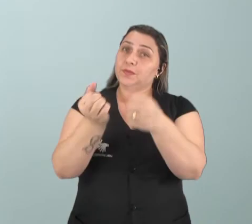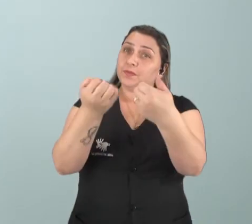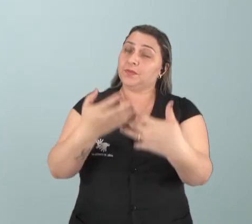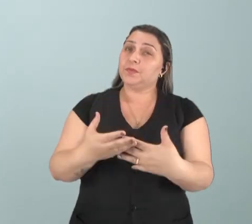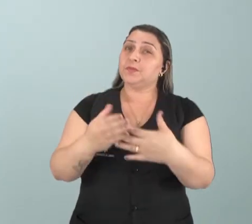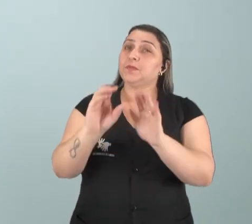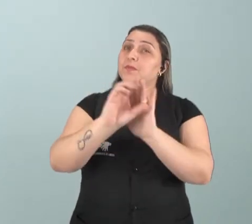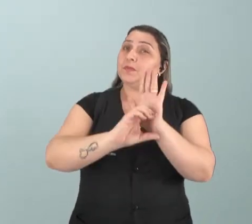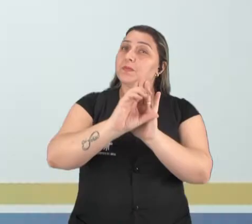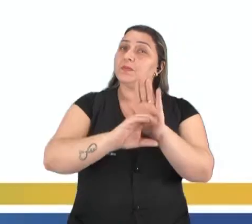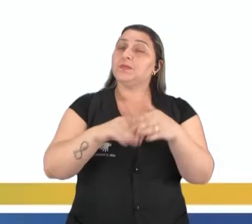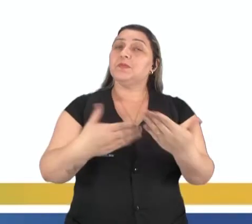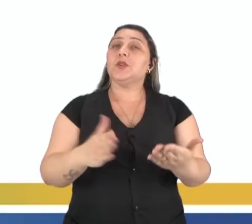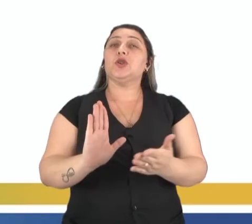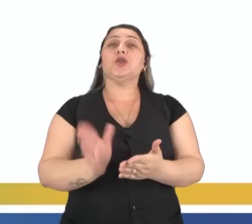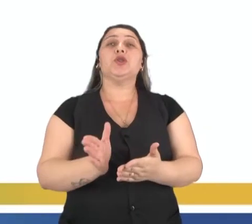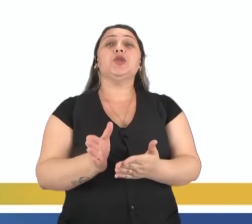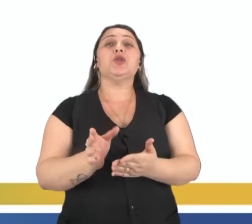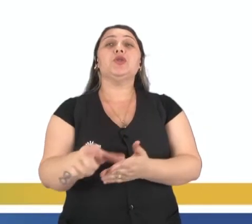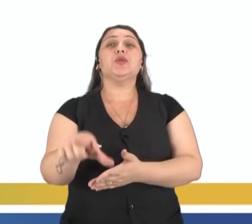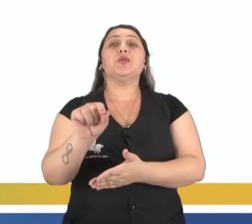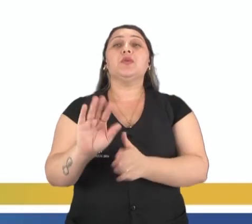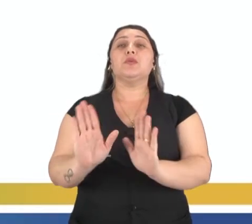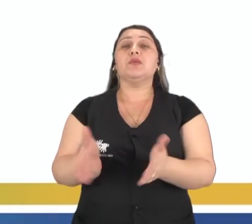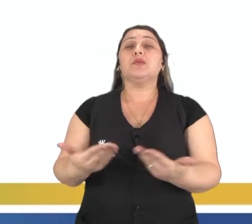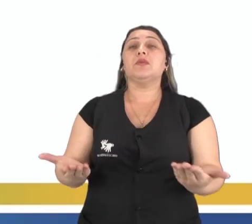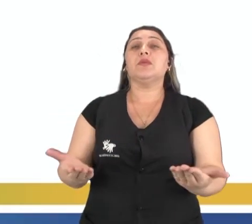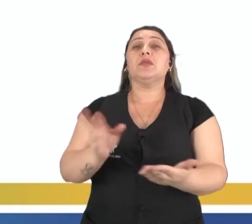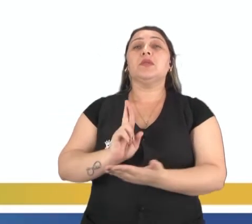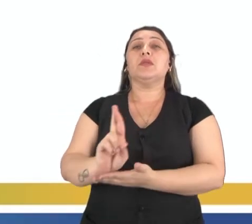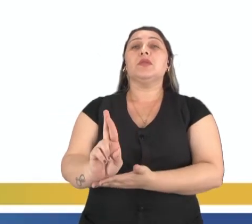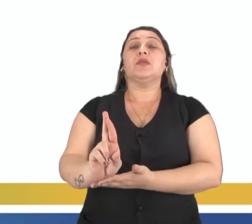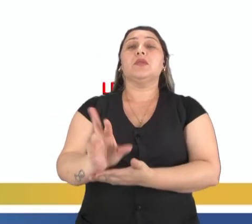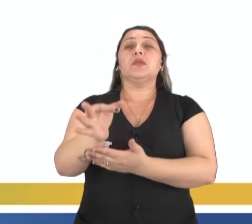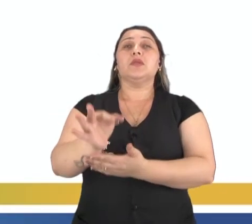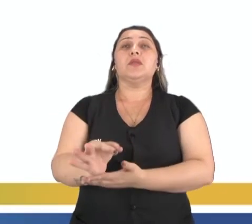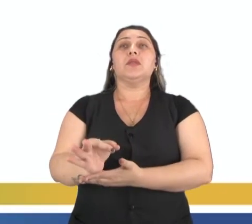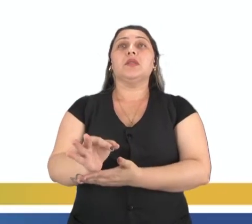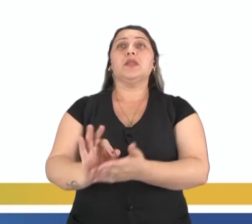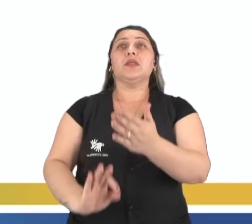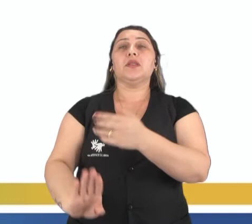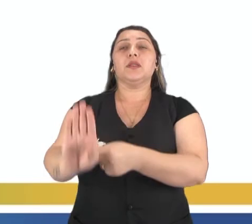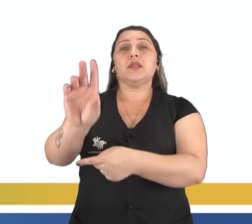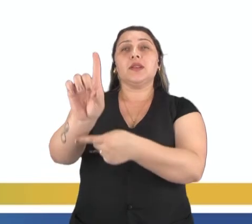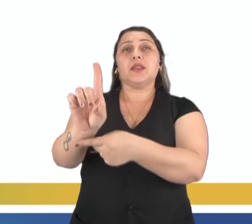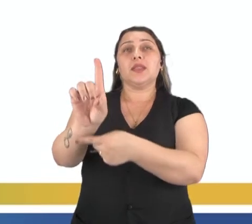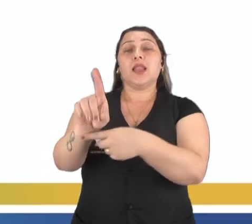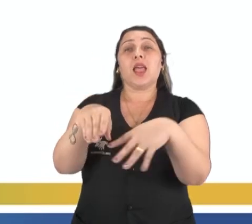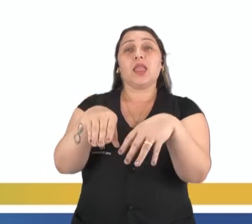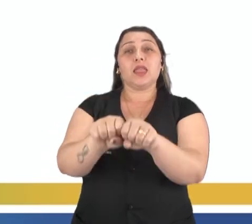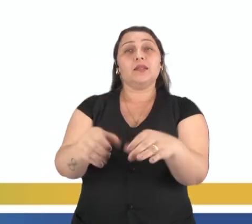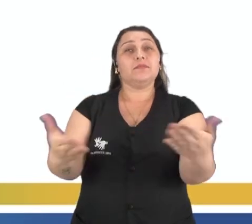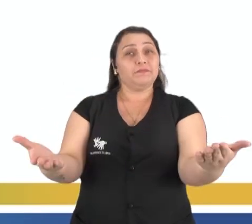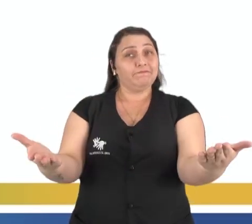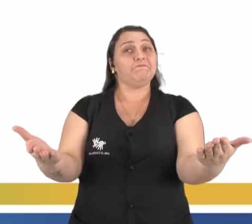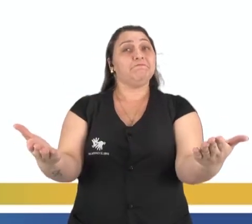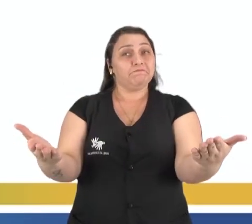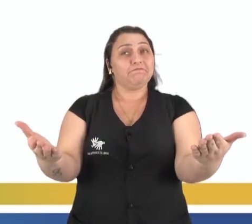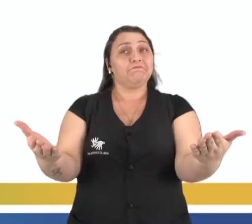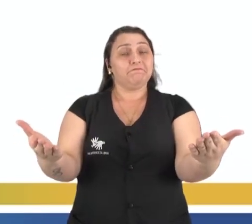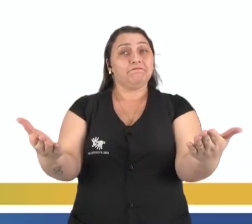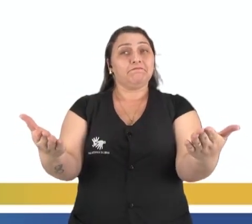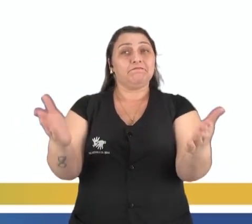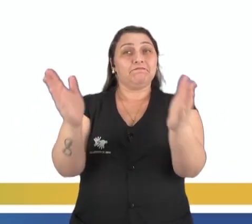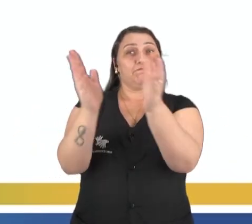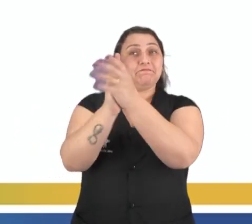esses conceitos. Já fez a sua escolha então? A resposta correta é letra D,